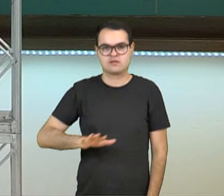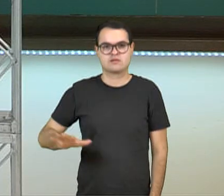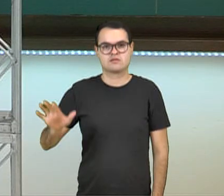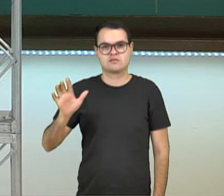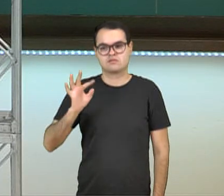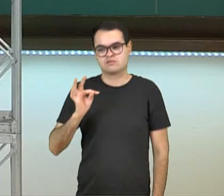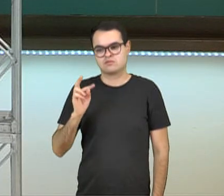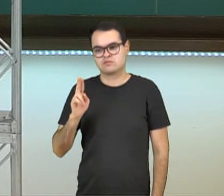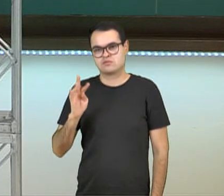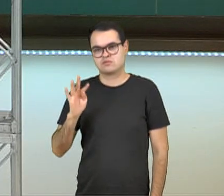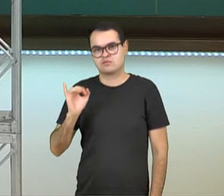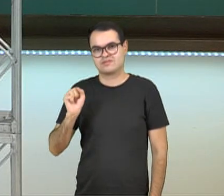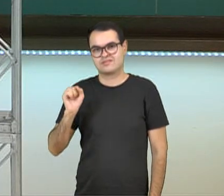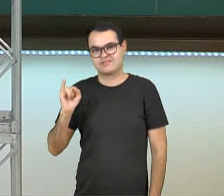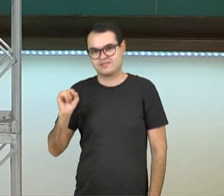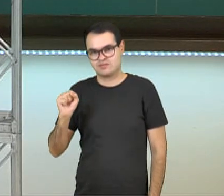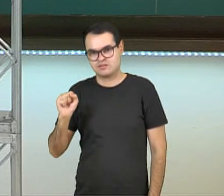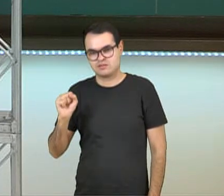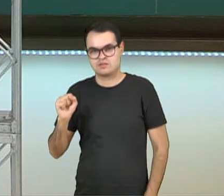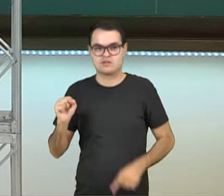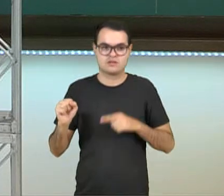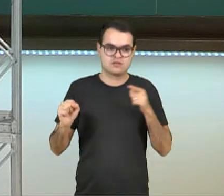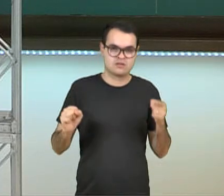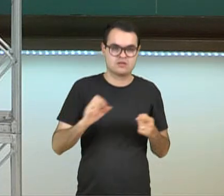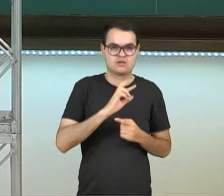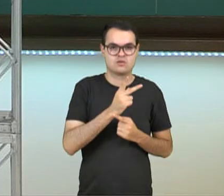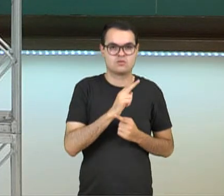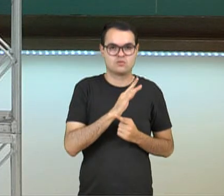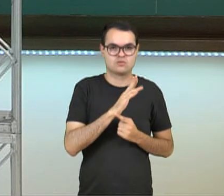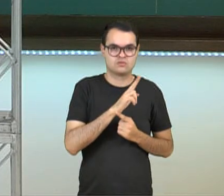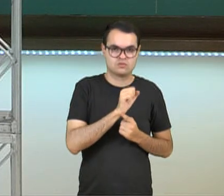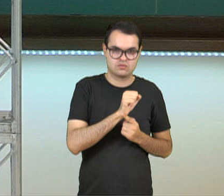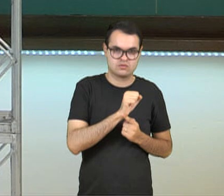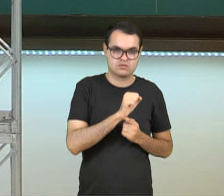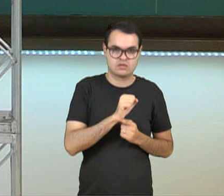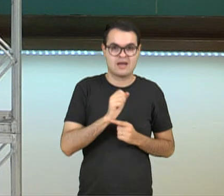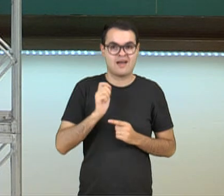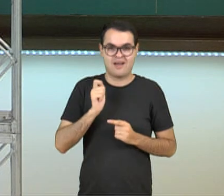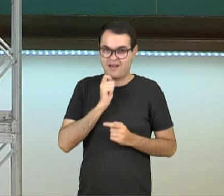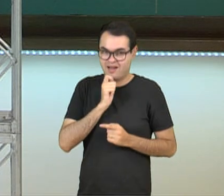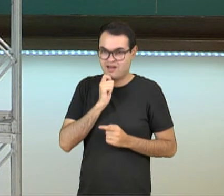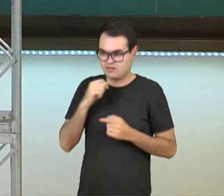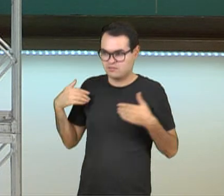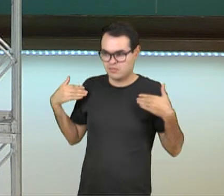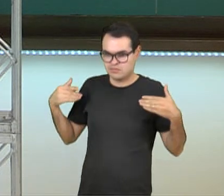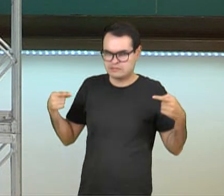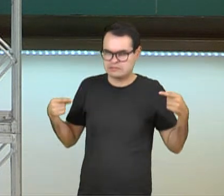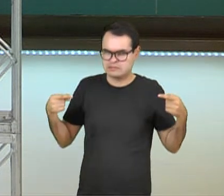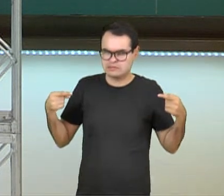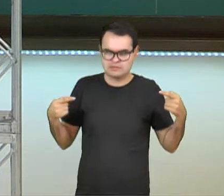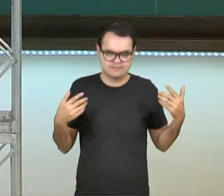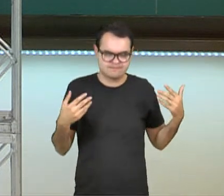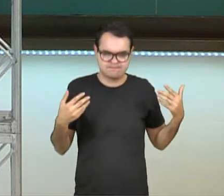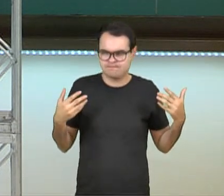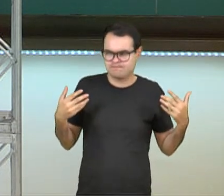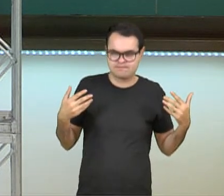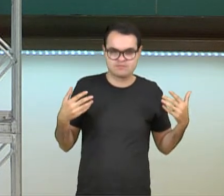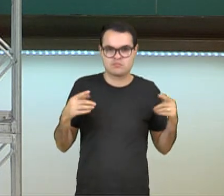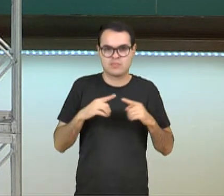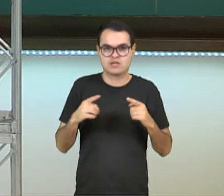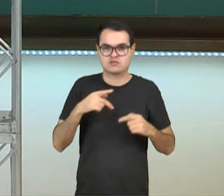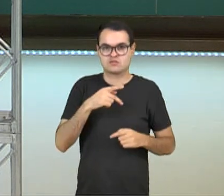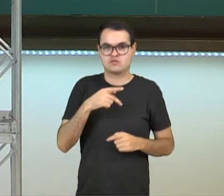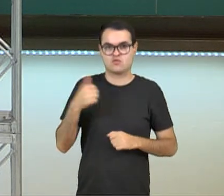entre os Tutsis e os Hutus. Ainda existem farpas, mas a situação está tentando ser remediada com esse novo